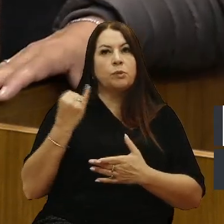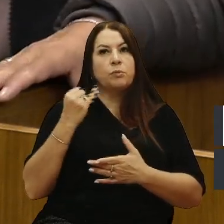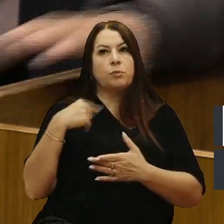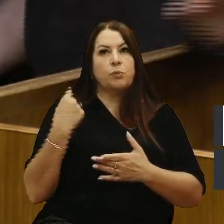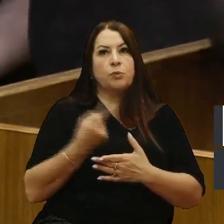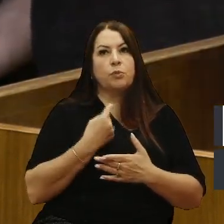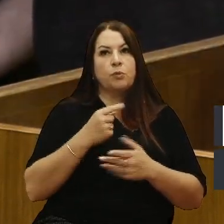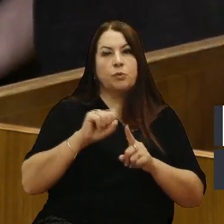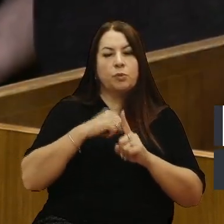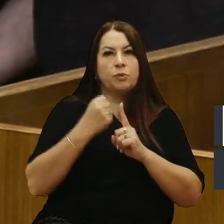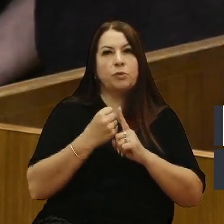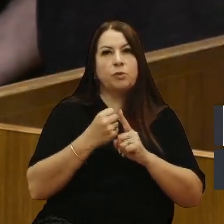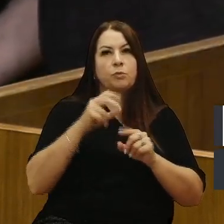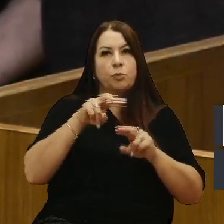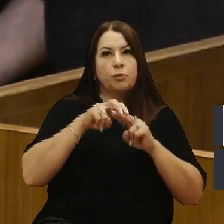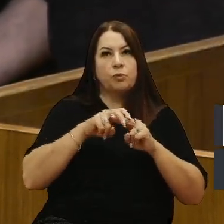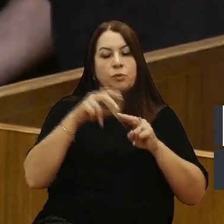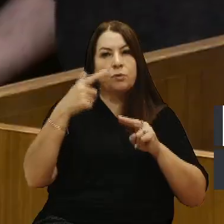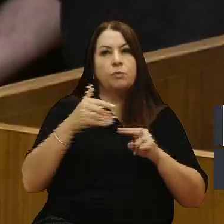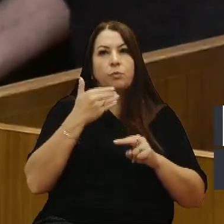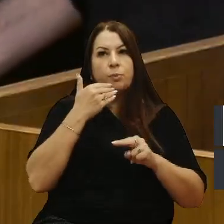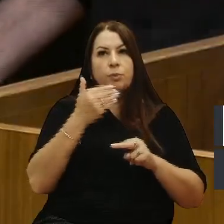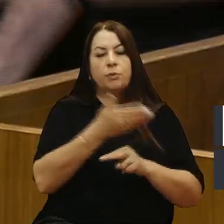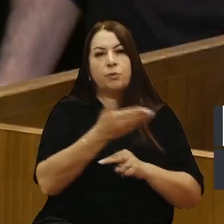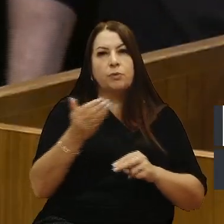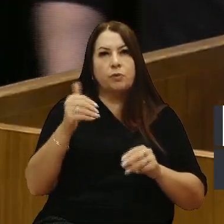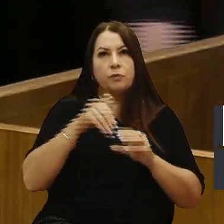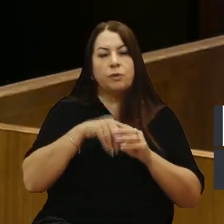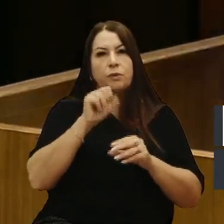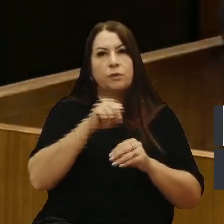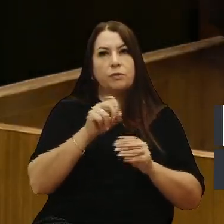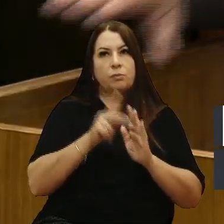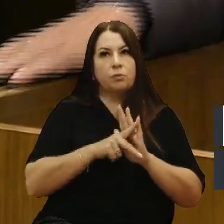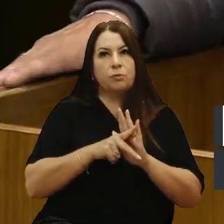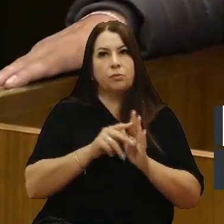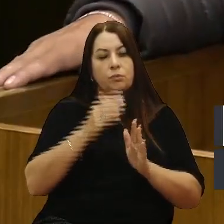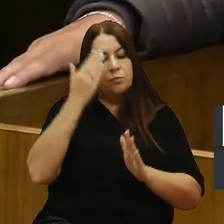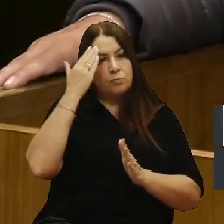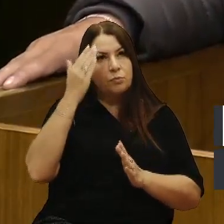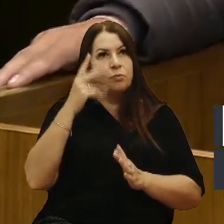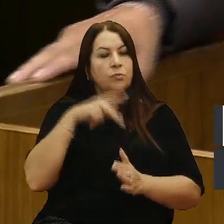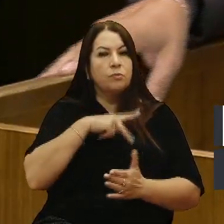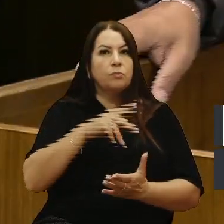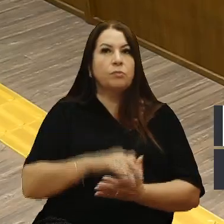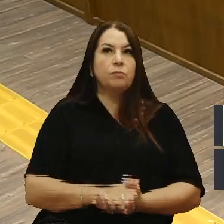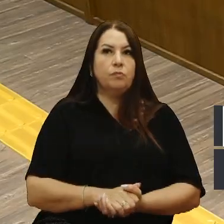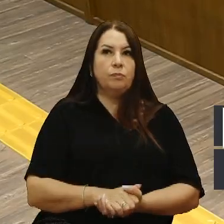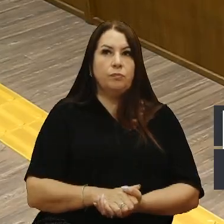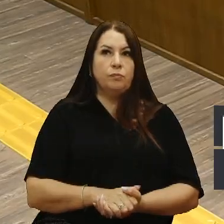nossa sociedade. Por isso, mais uma vez, eu peço a todos que votem sim nesse projeto. Muito obrigado, presidente. Próximo inscrito.